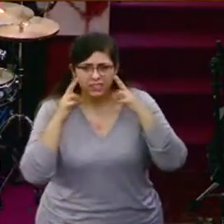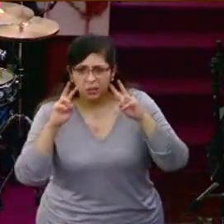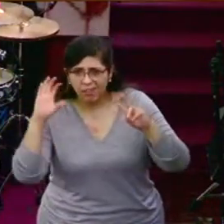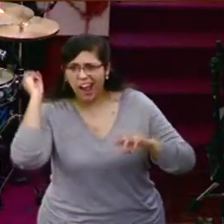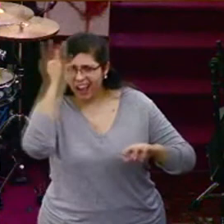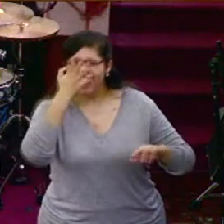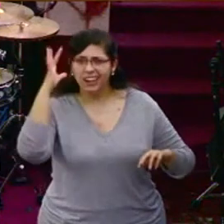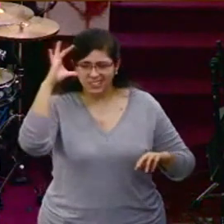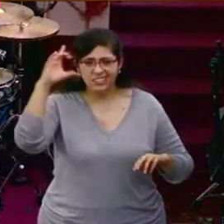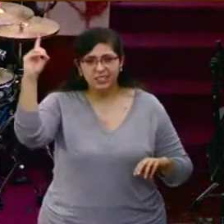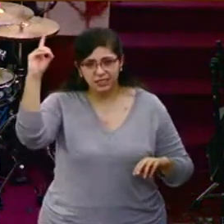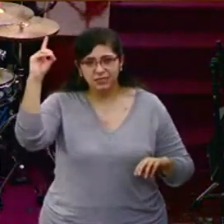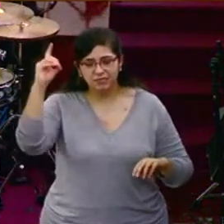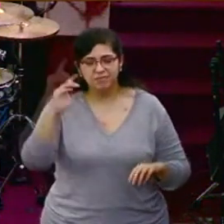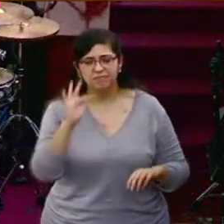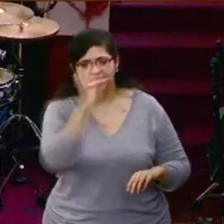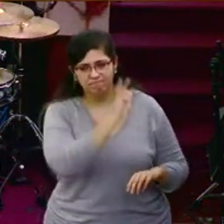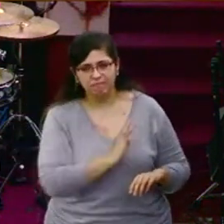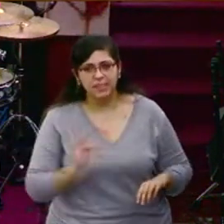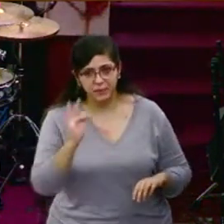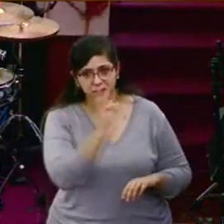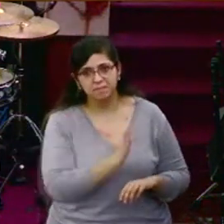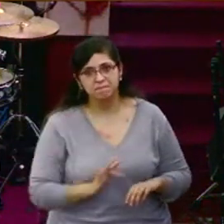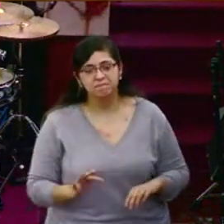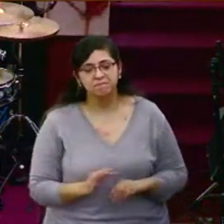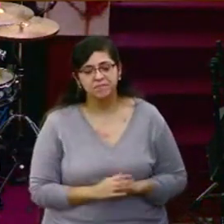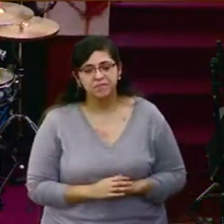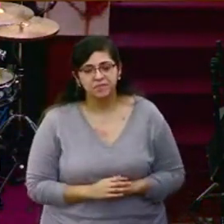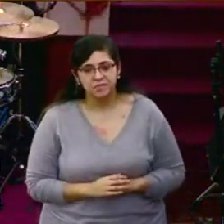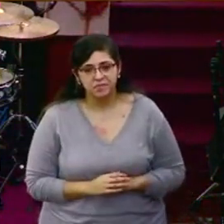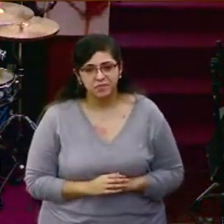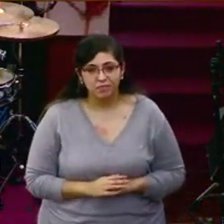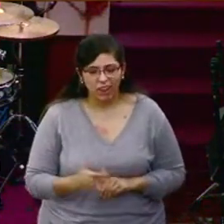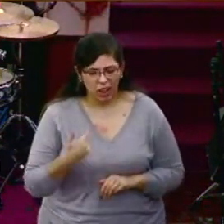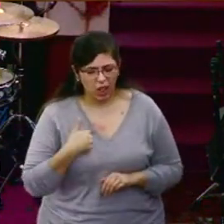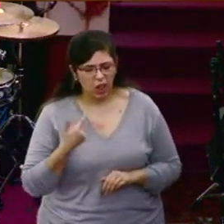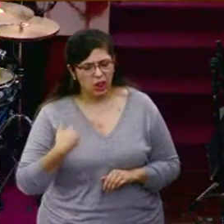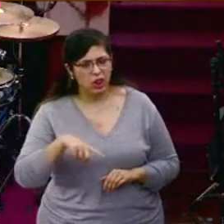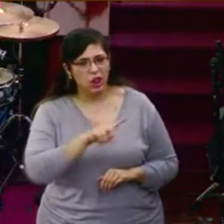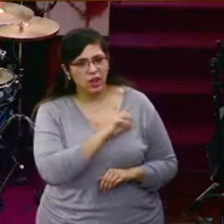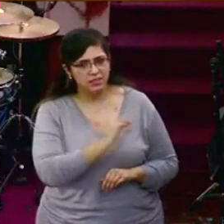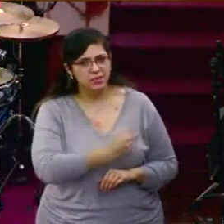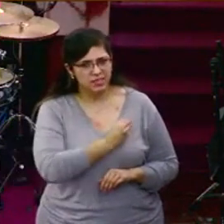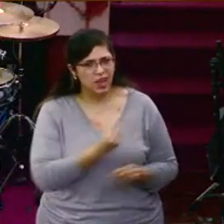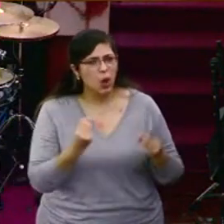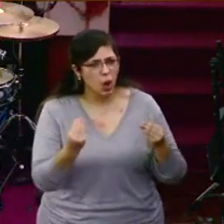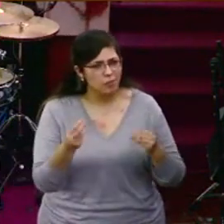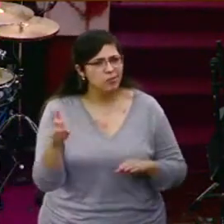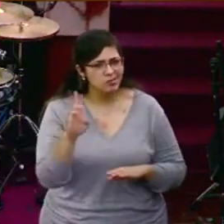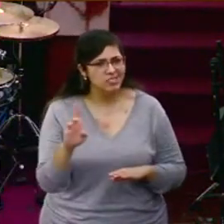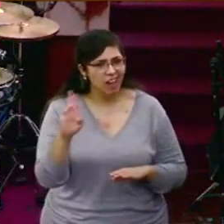por causa dele quando tanto a igreja de filipos eu quero aplicar isso para nós meus irmãos como